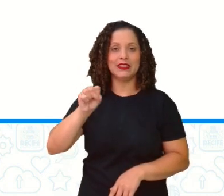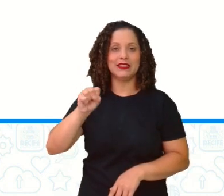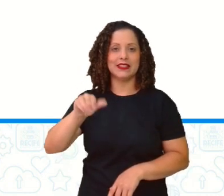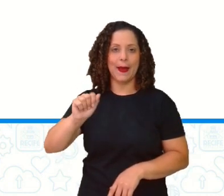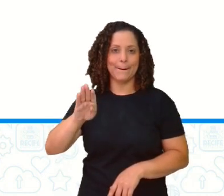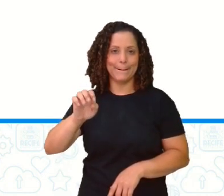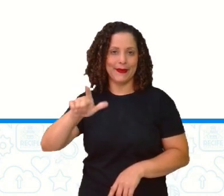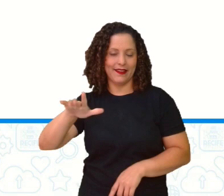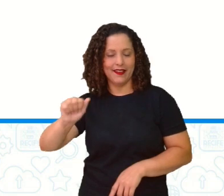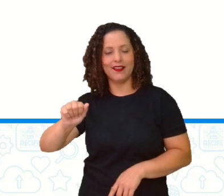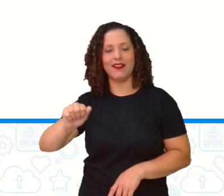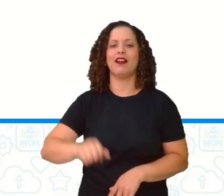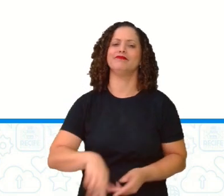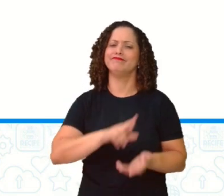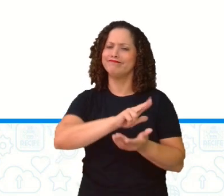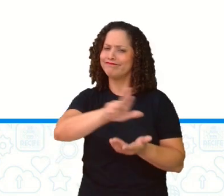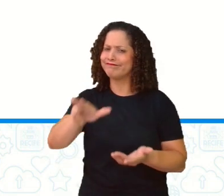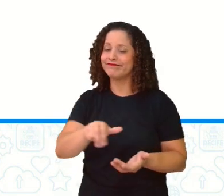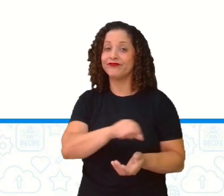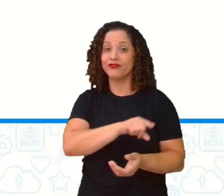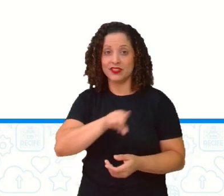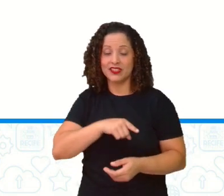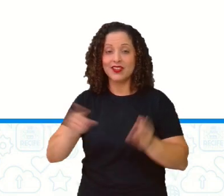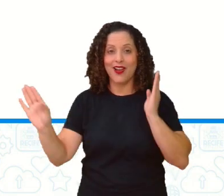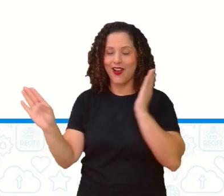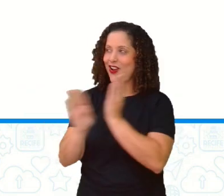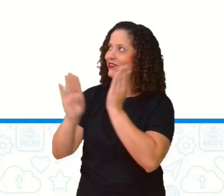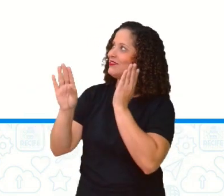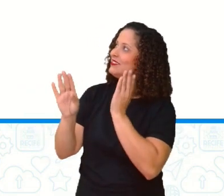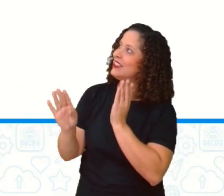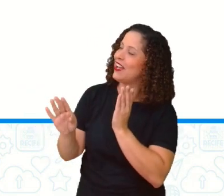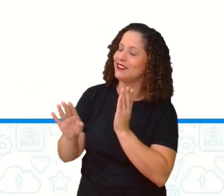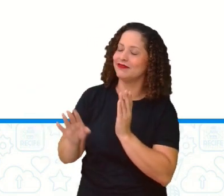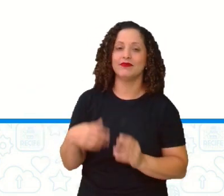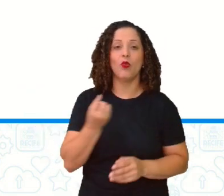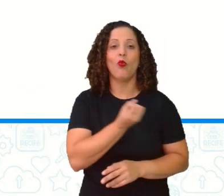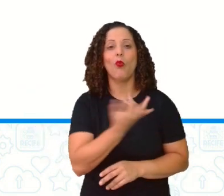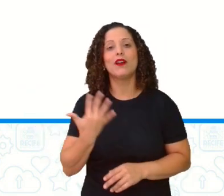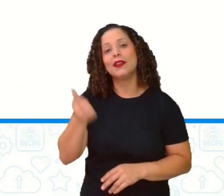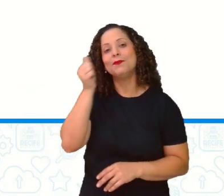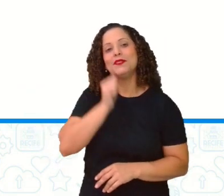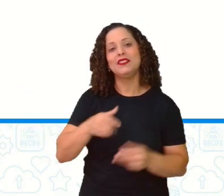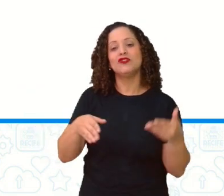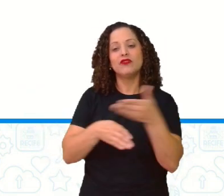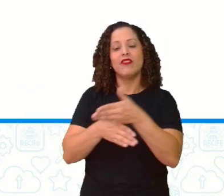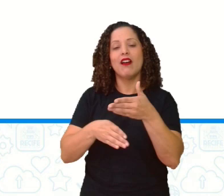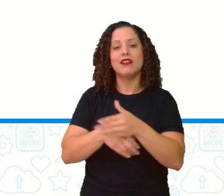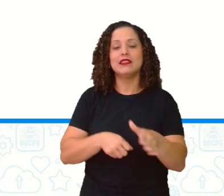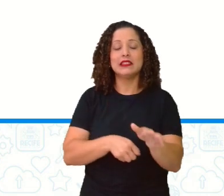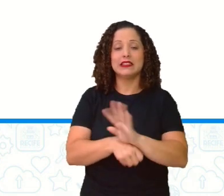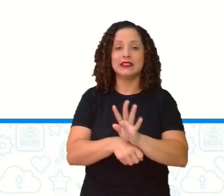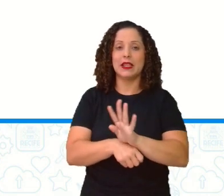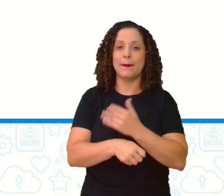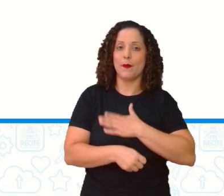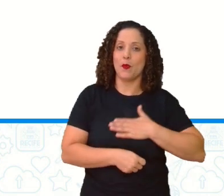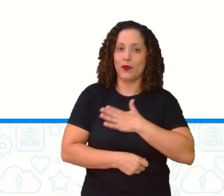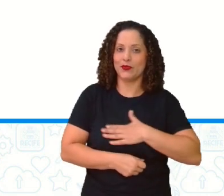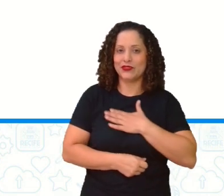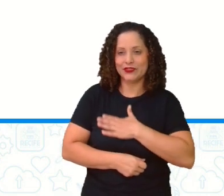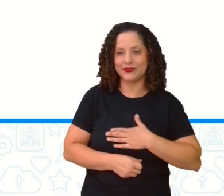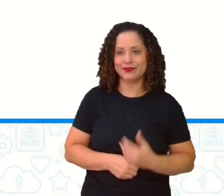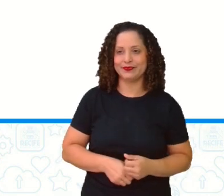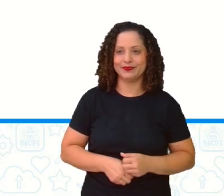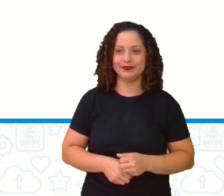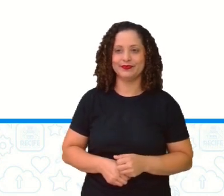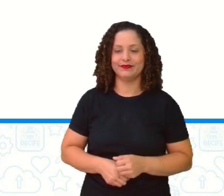Isabela. E aí, já chegaram ao resultado? Quantas meninas gostam de ir ao cinema? Vamos conferir?